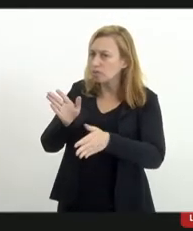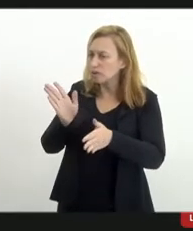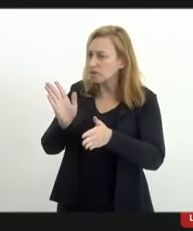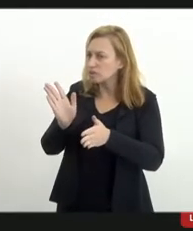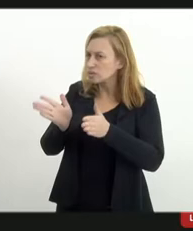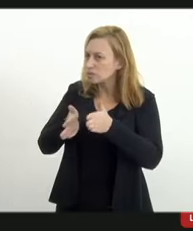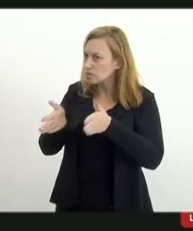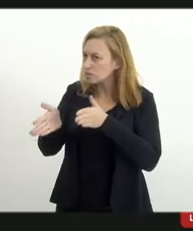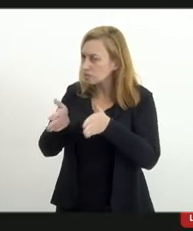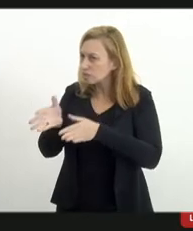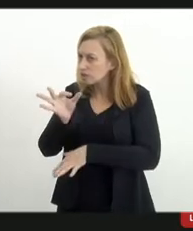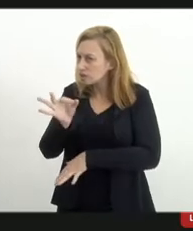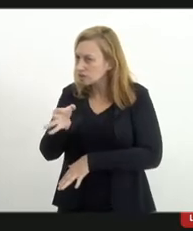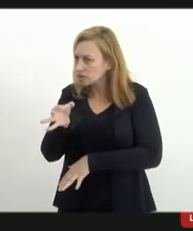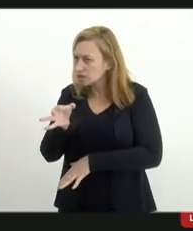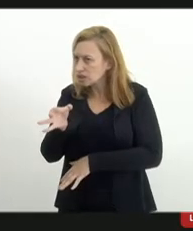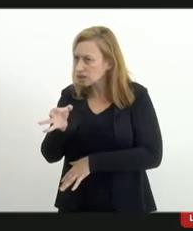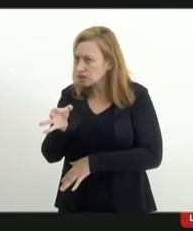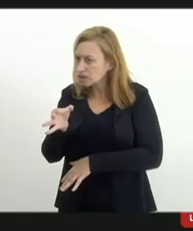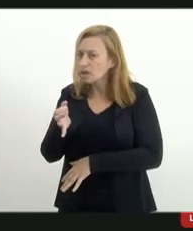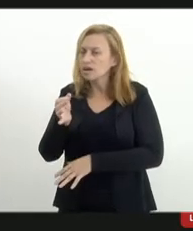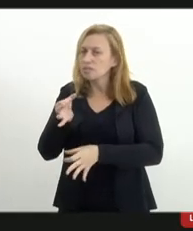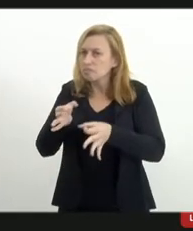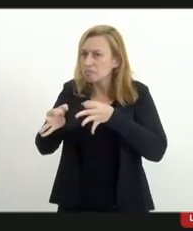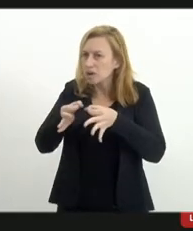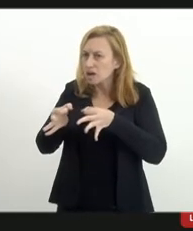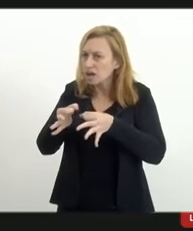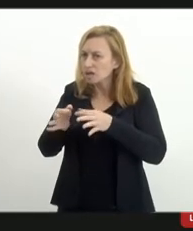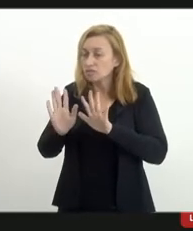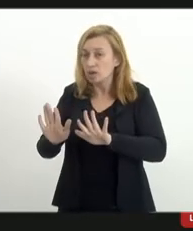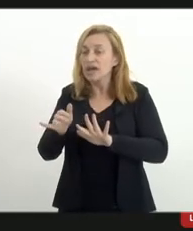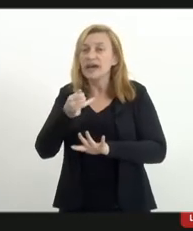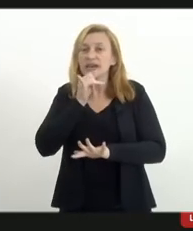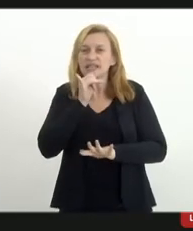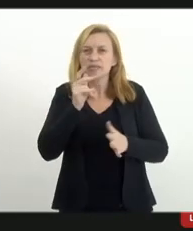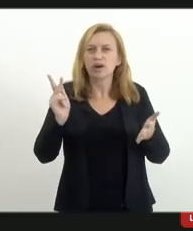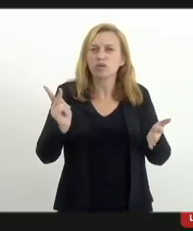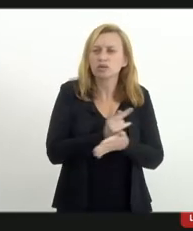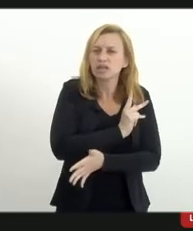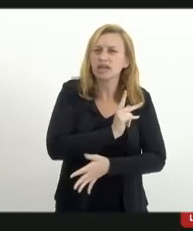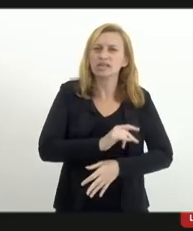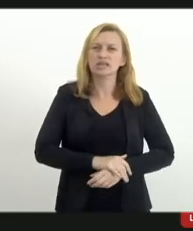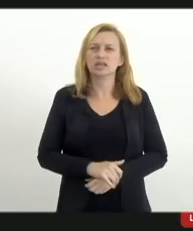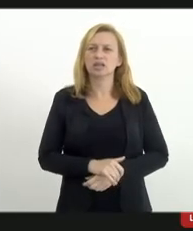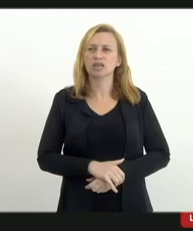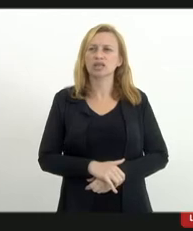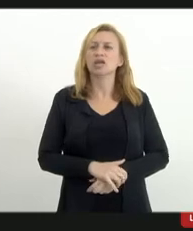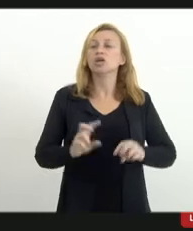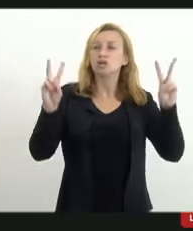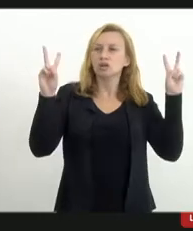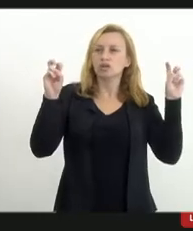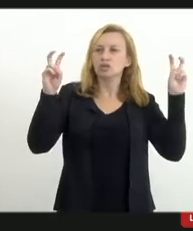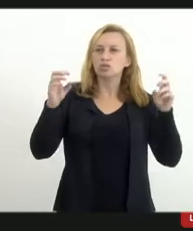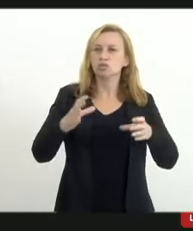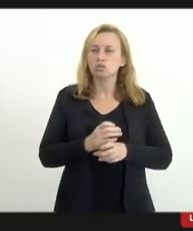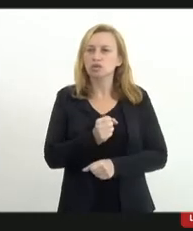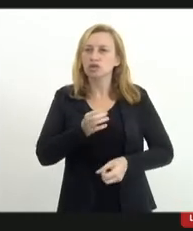auto de infração ele é elaborado. Por exemplo, como ocorre na questão